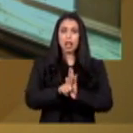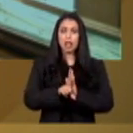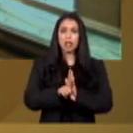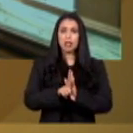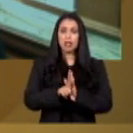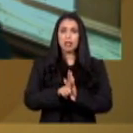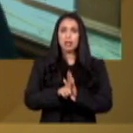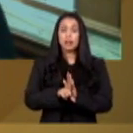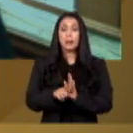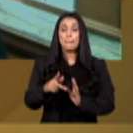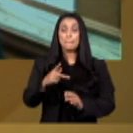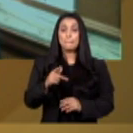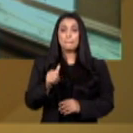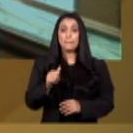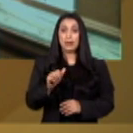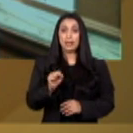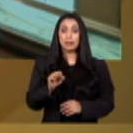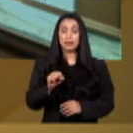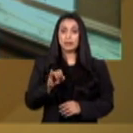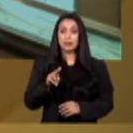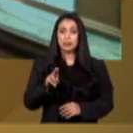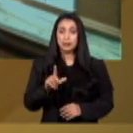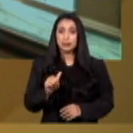aqueles que utilizam